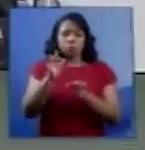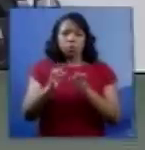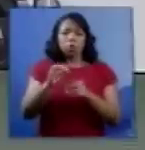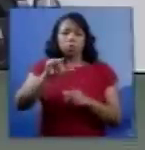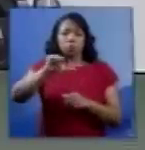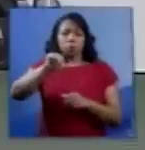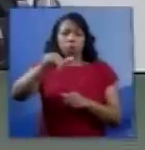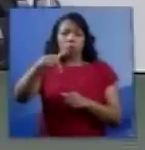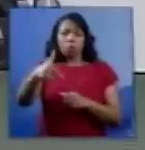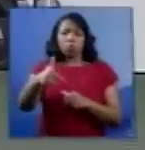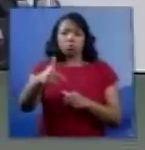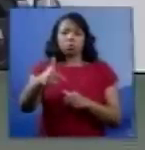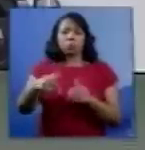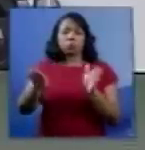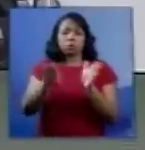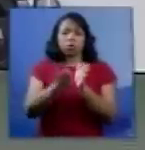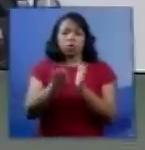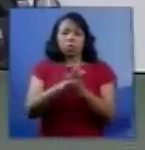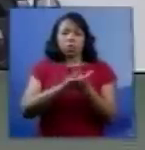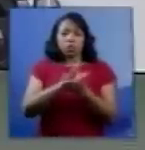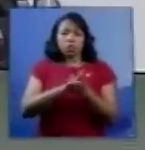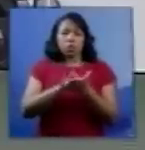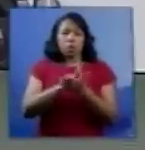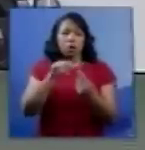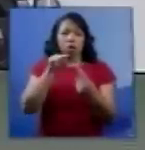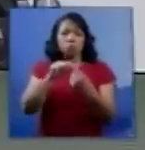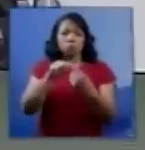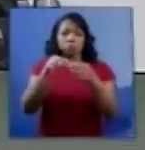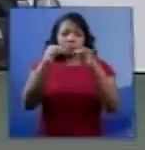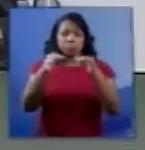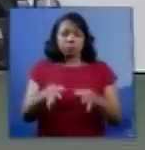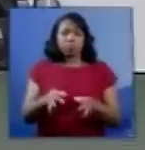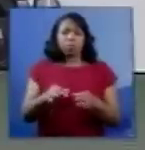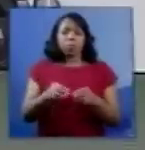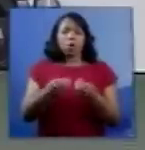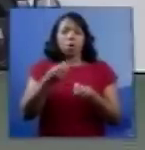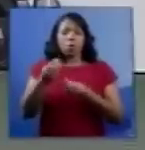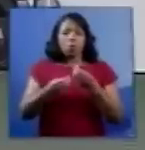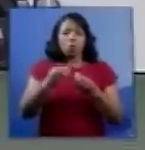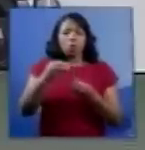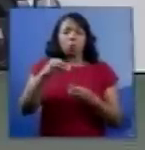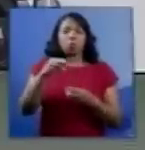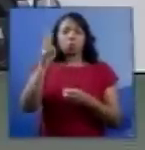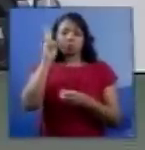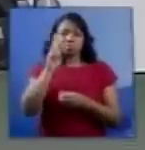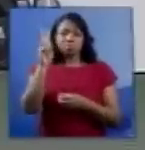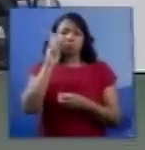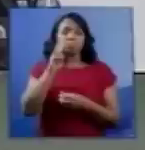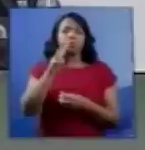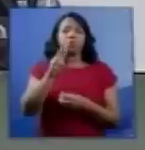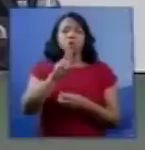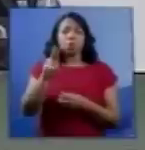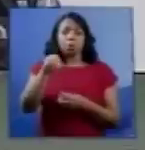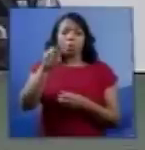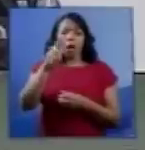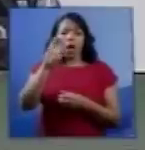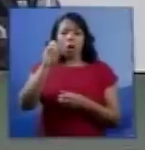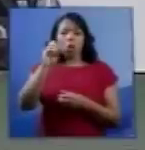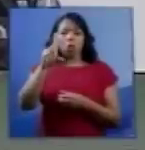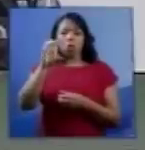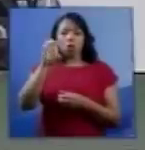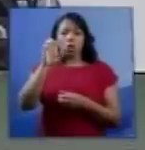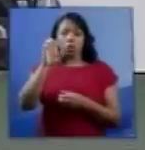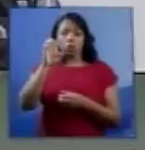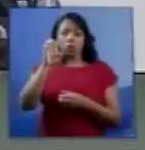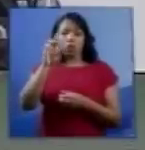modo não chegariam aordo neste caso específico ministro marco Aurélio há de se lembrar o tema inicialmente foi agitado